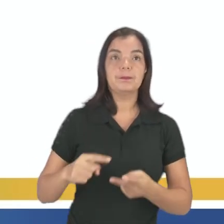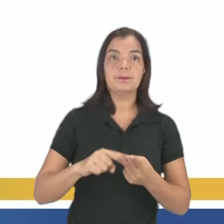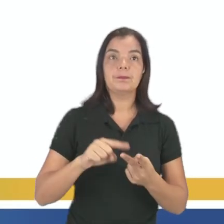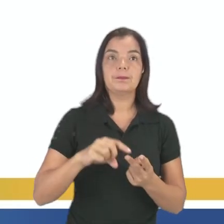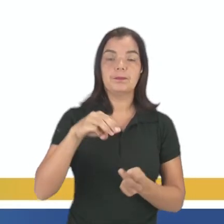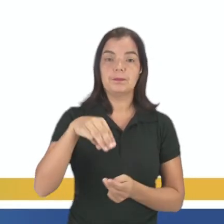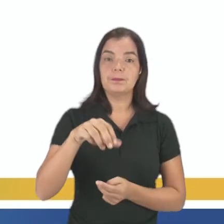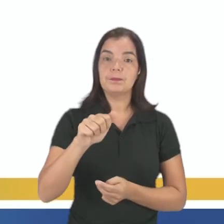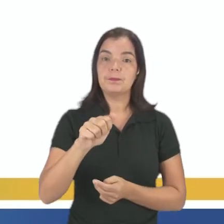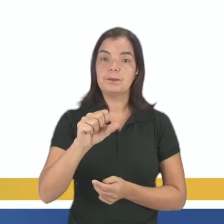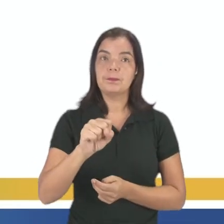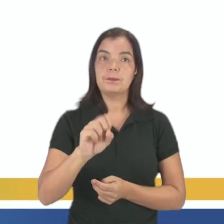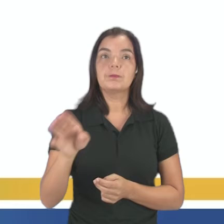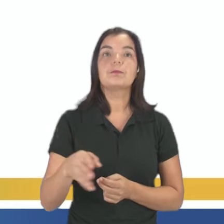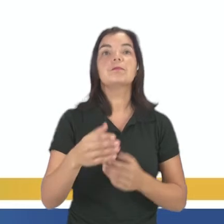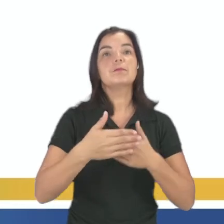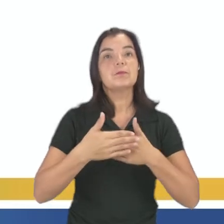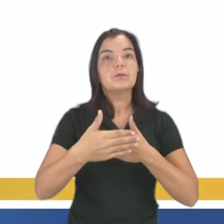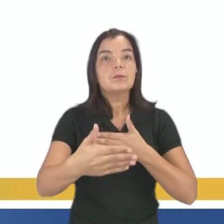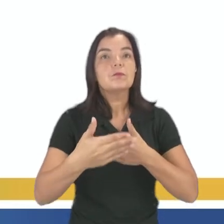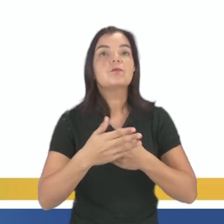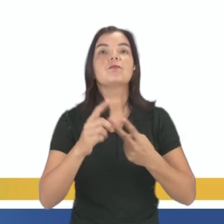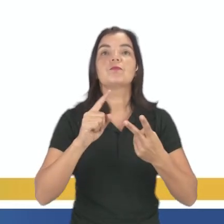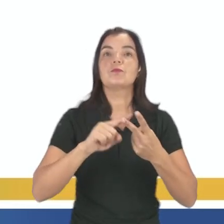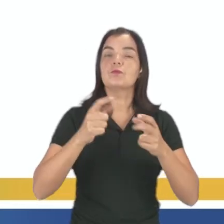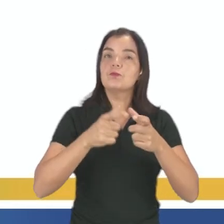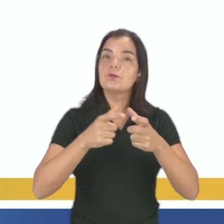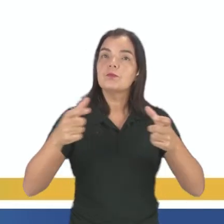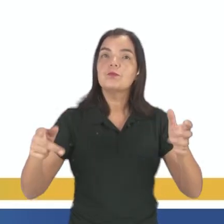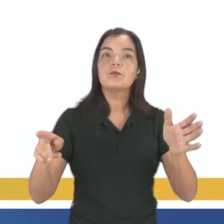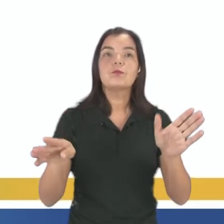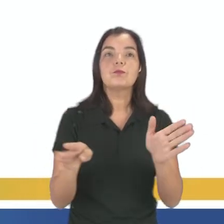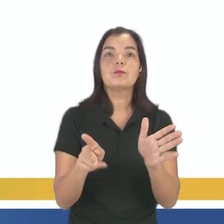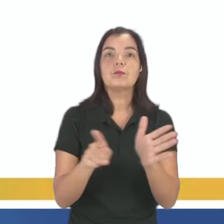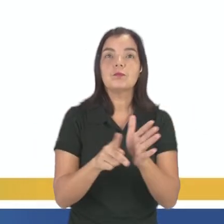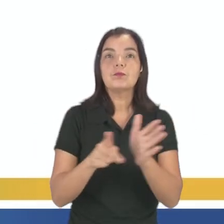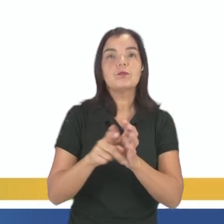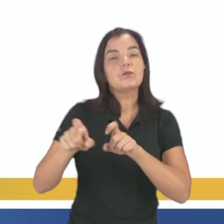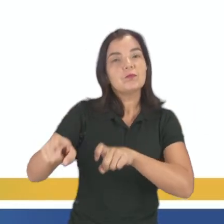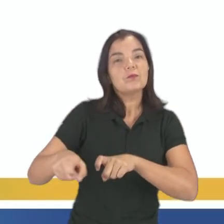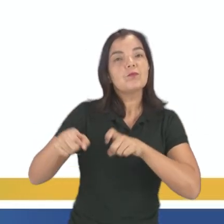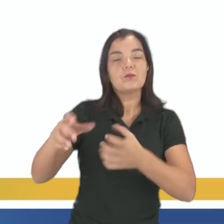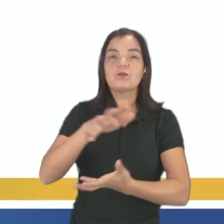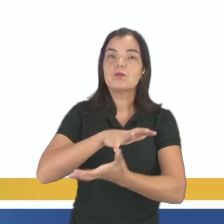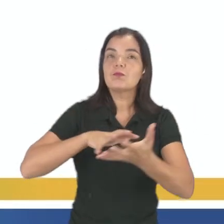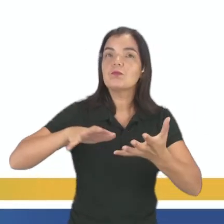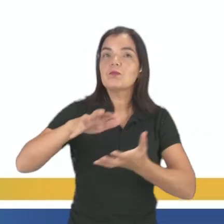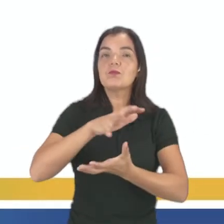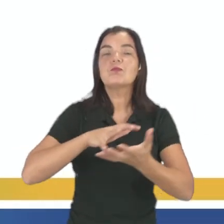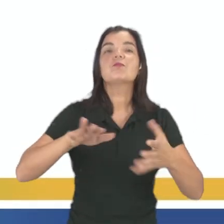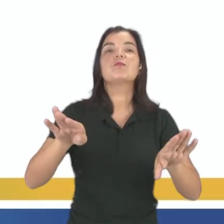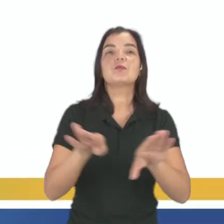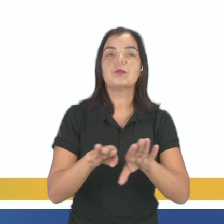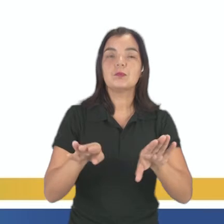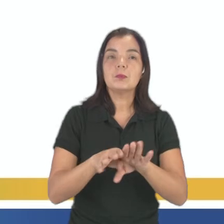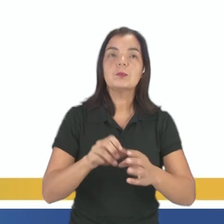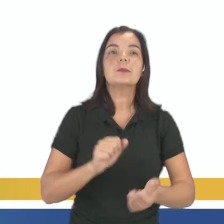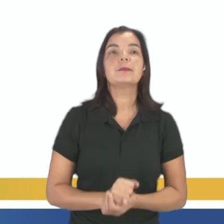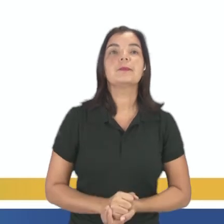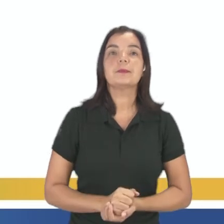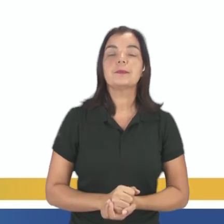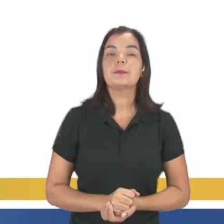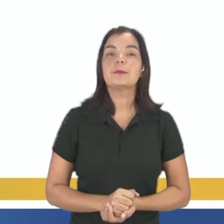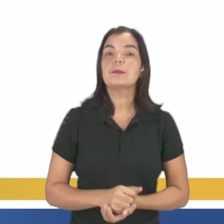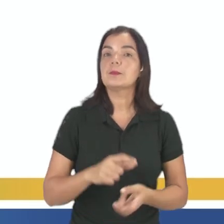vem com o grande salto para a frente, né, a Revolução Cultural, né, que tem esse caráter, então, assim,